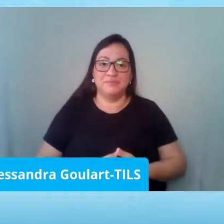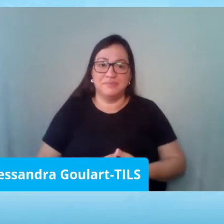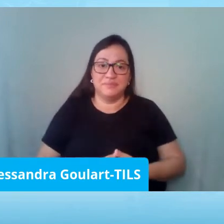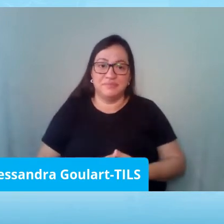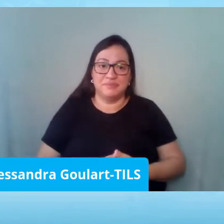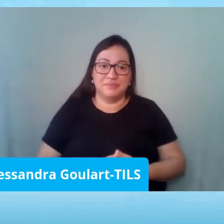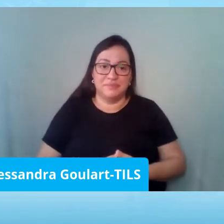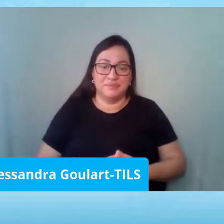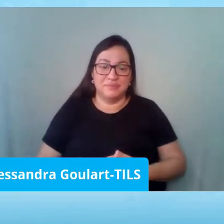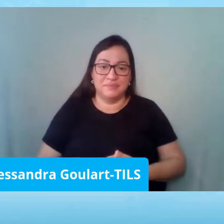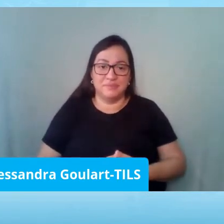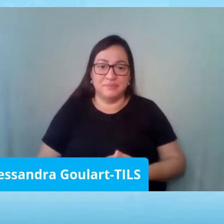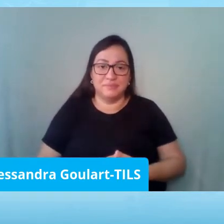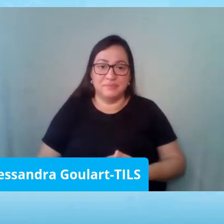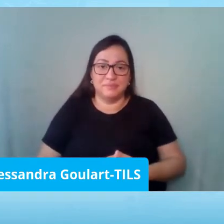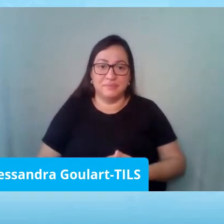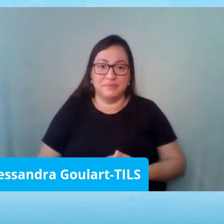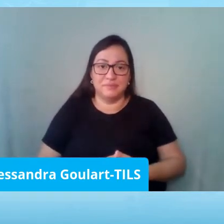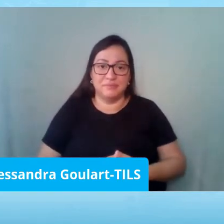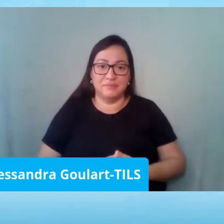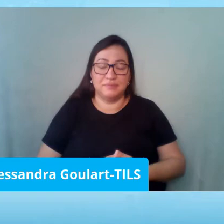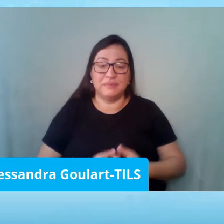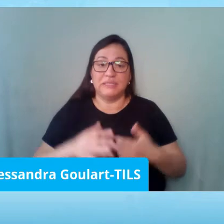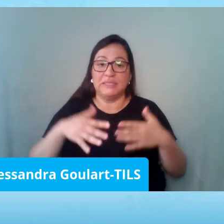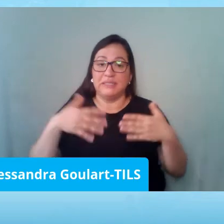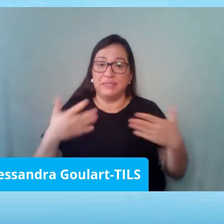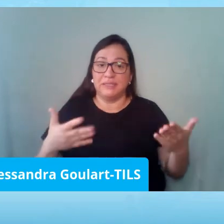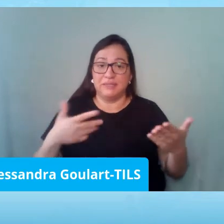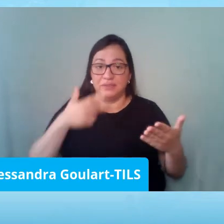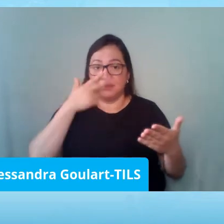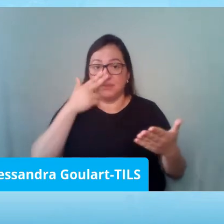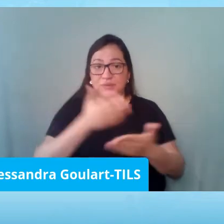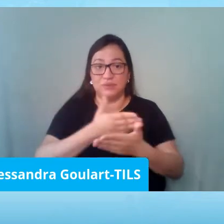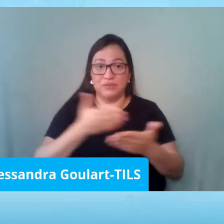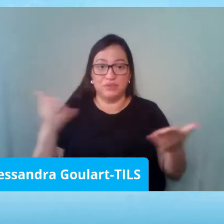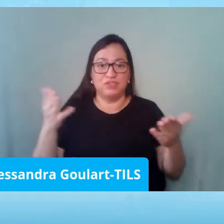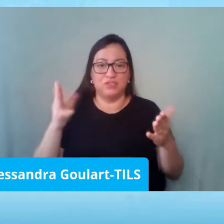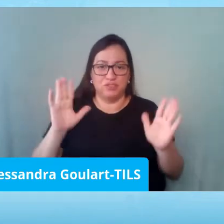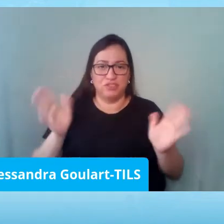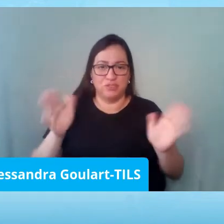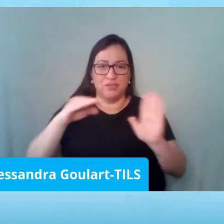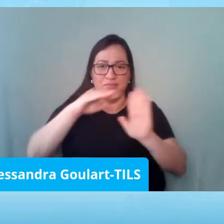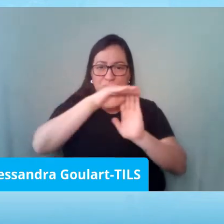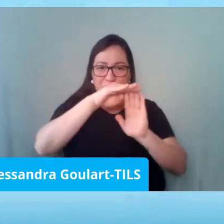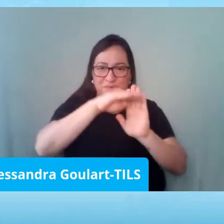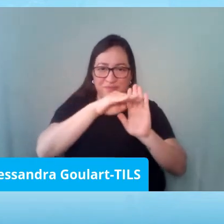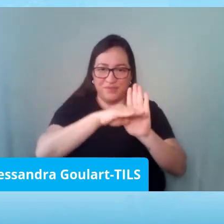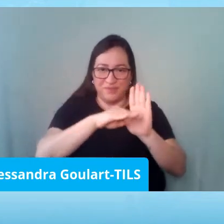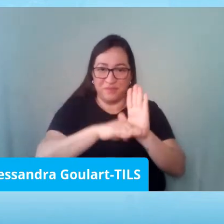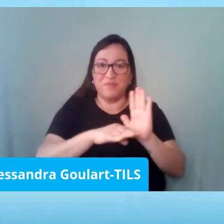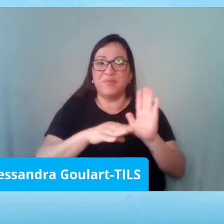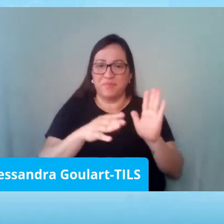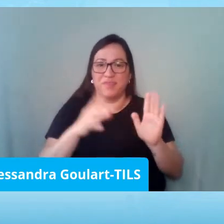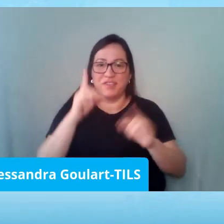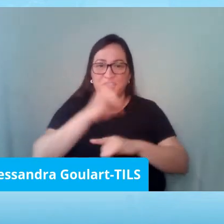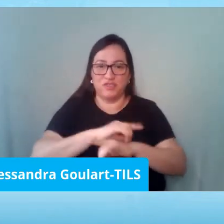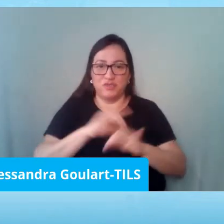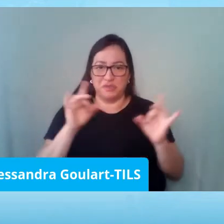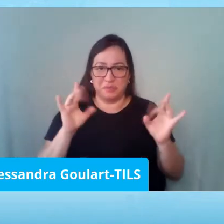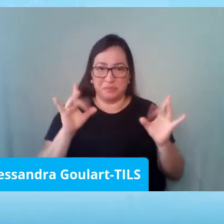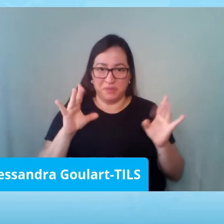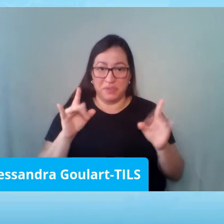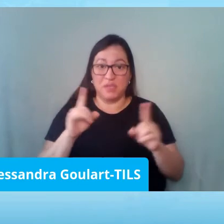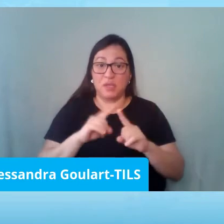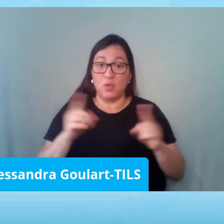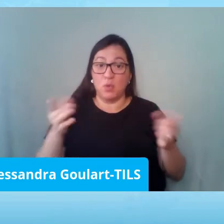Bom, assim como a Gabi colocou várias datas que a gente tem que comemorar hoje, eu queria lembrar que hoje também,